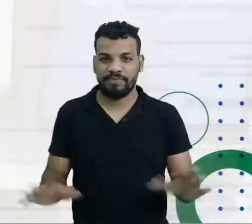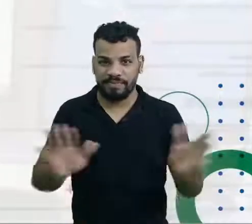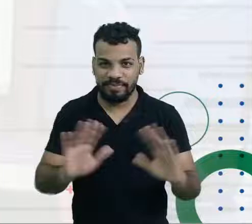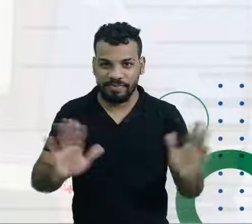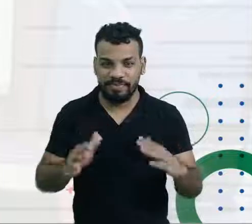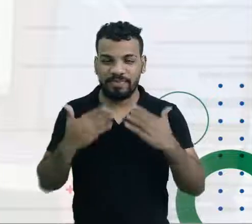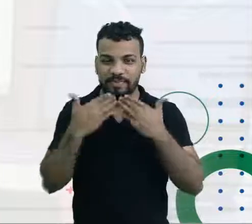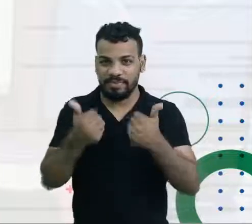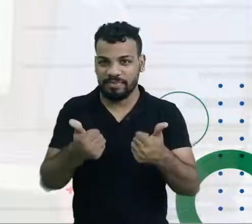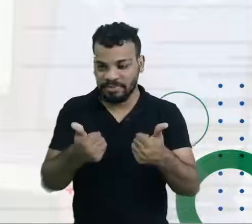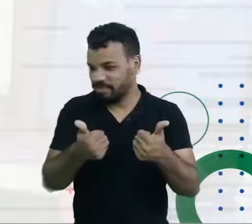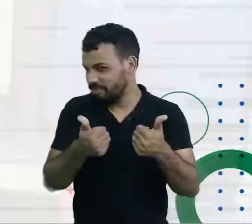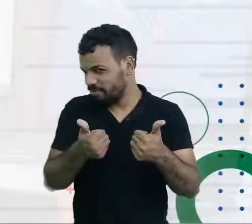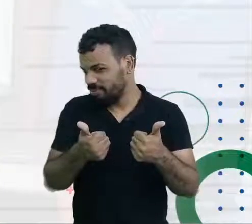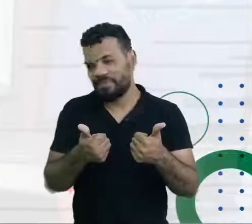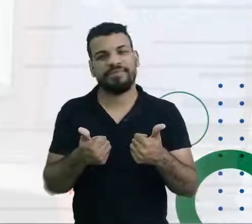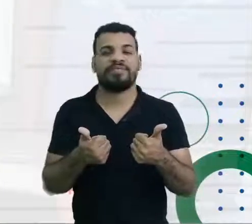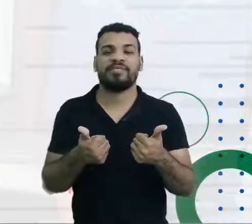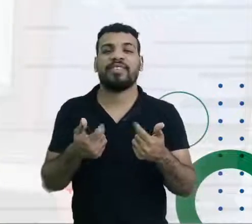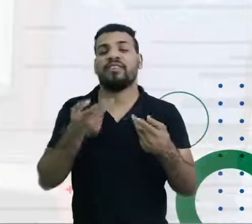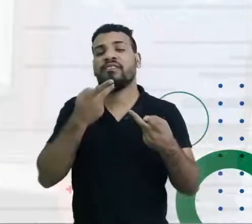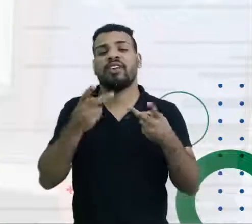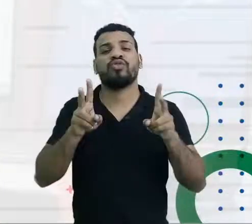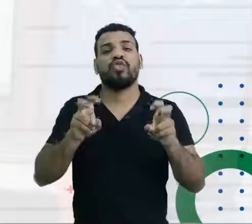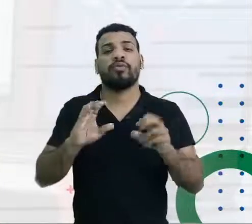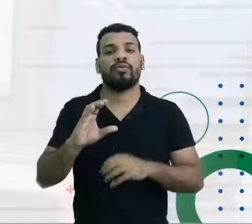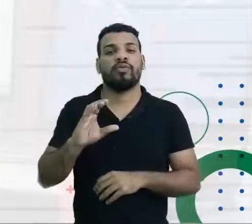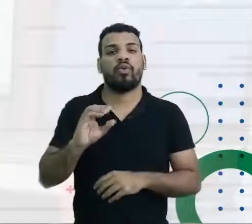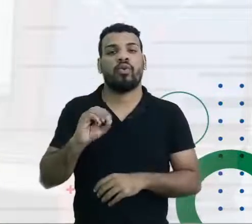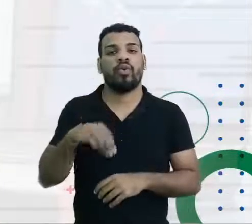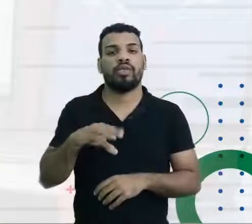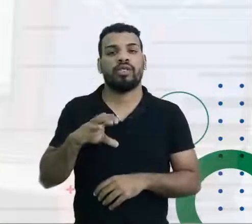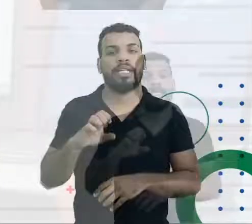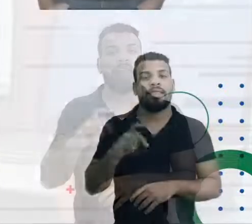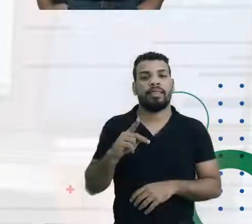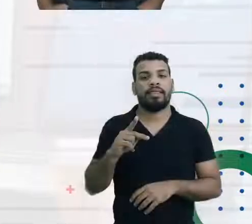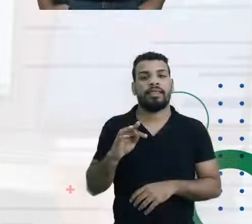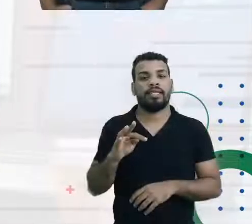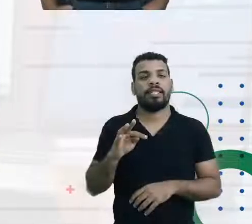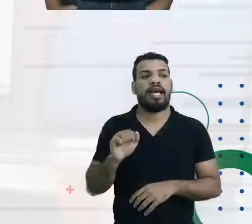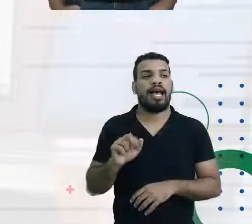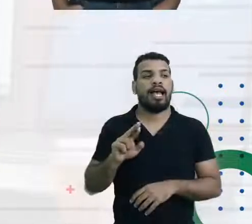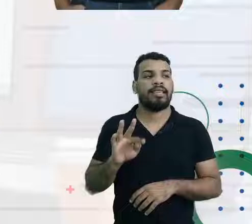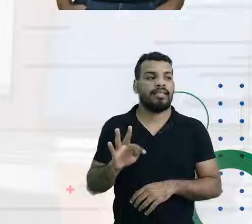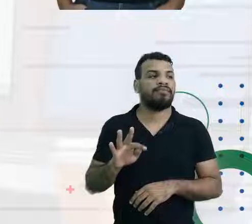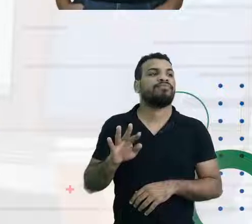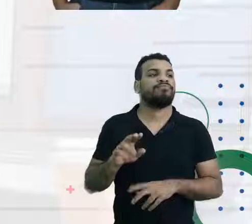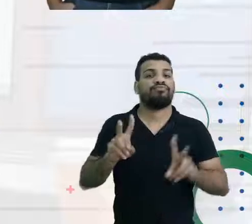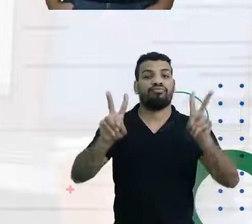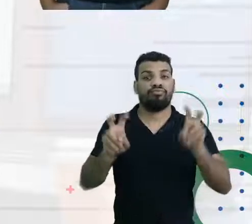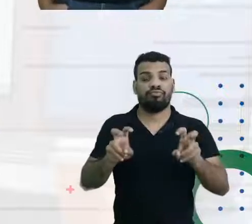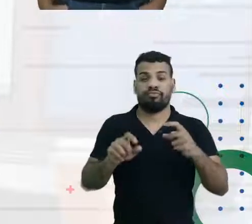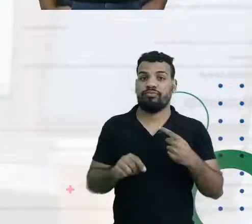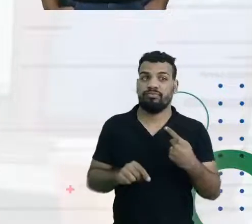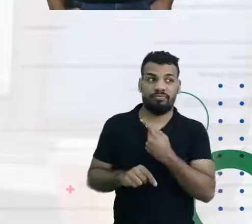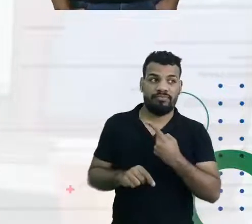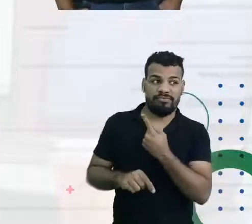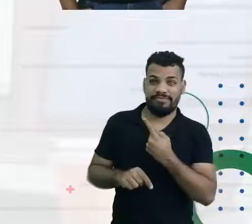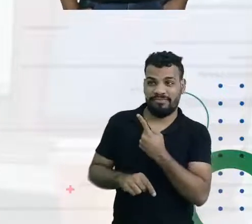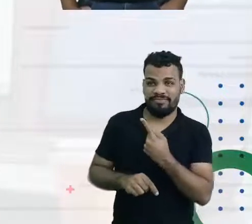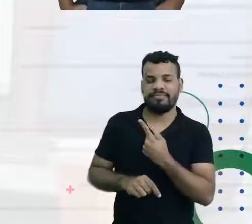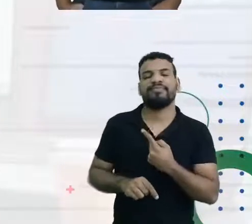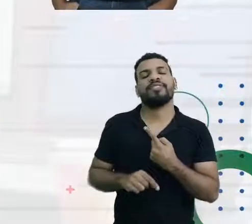Fala galera, beleza? Hoje a gente vai falar um pouquinho sobre concept art. Dentro desse tema a gente vai abordar um pouquinho sobre pixel